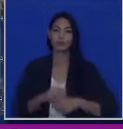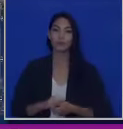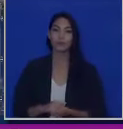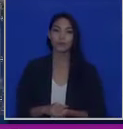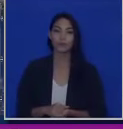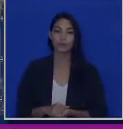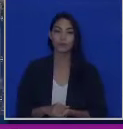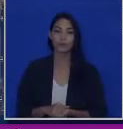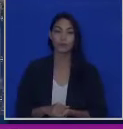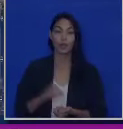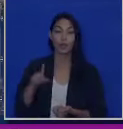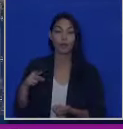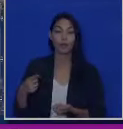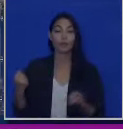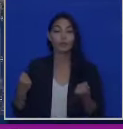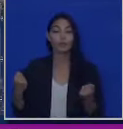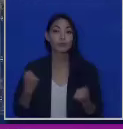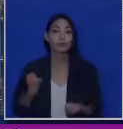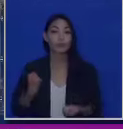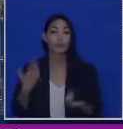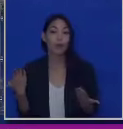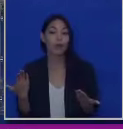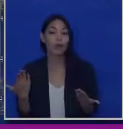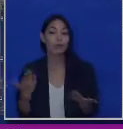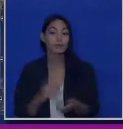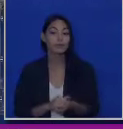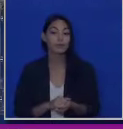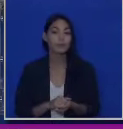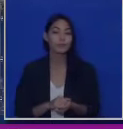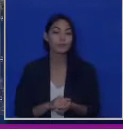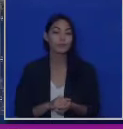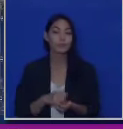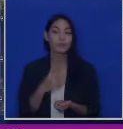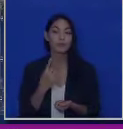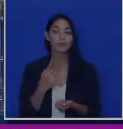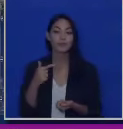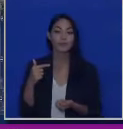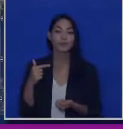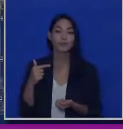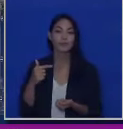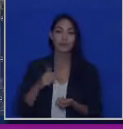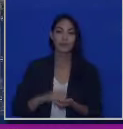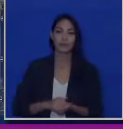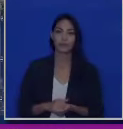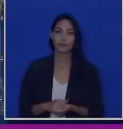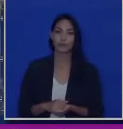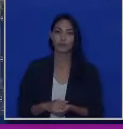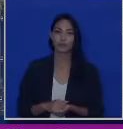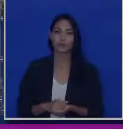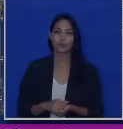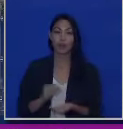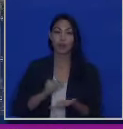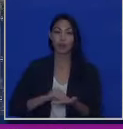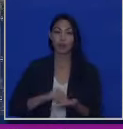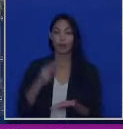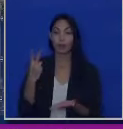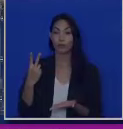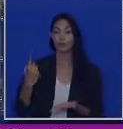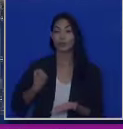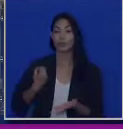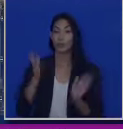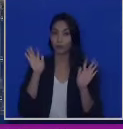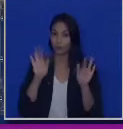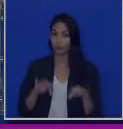girando. Qual será o próximo número sorteado? Vem chegando bola 17. Bola 17, só faltam 2